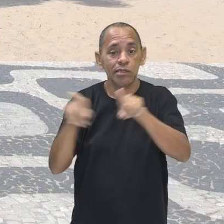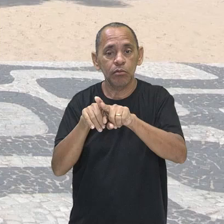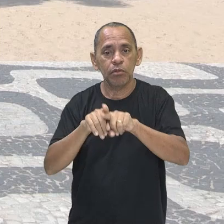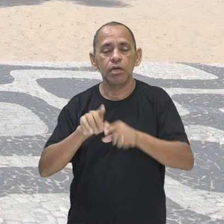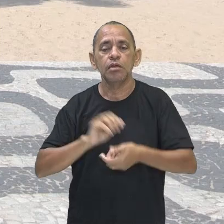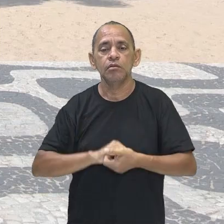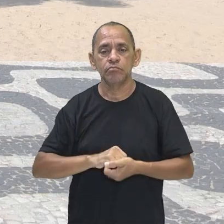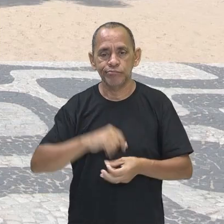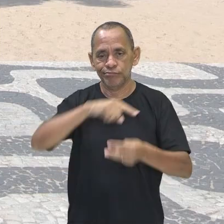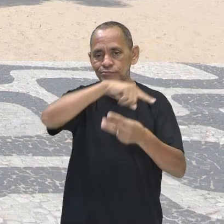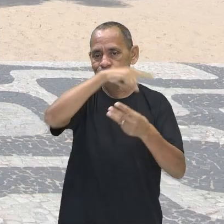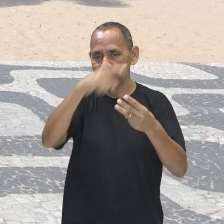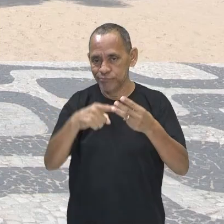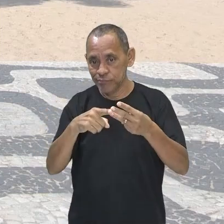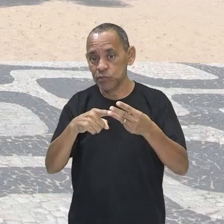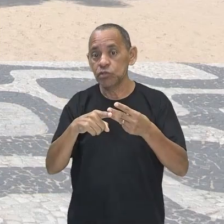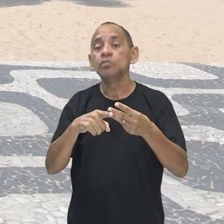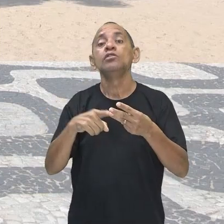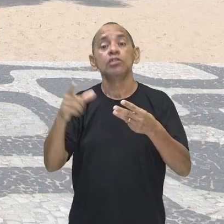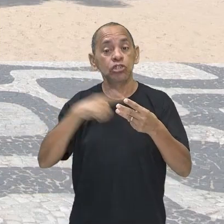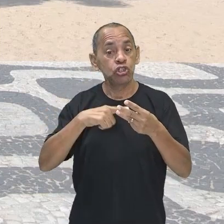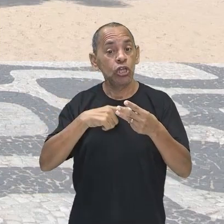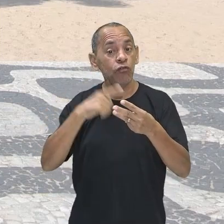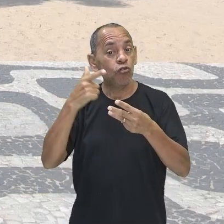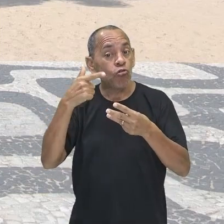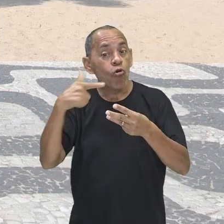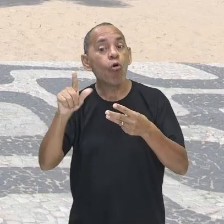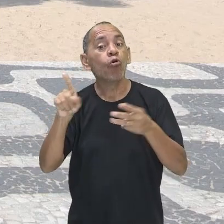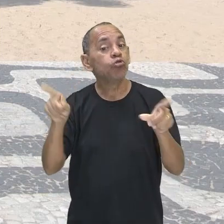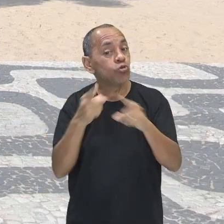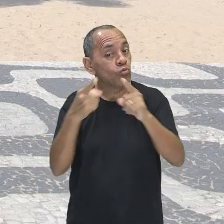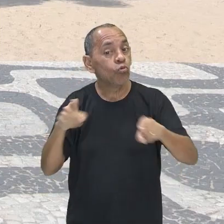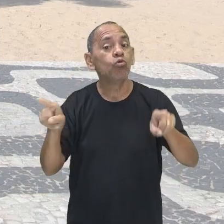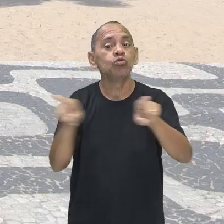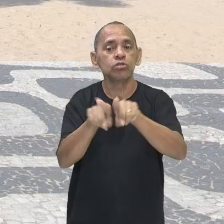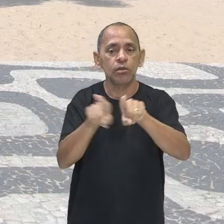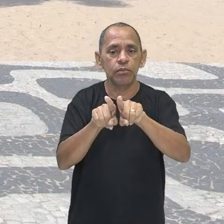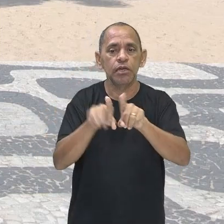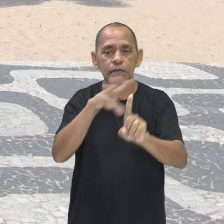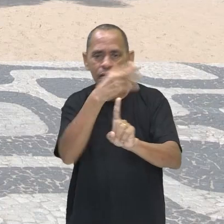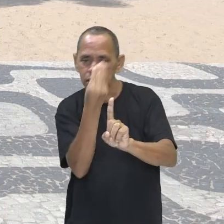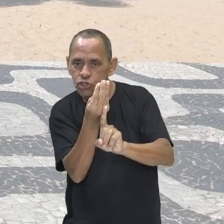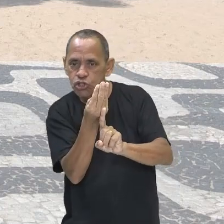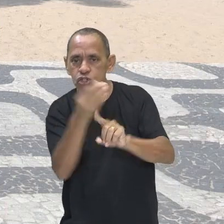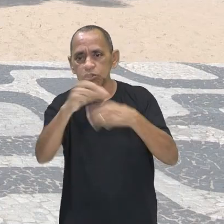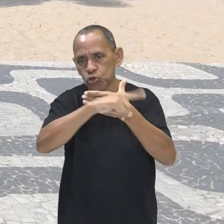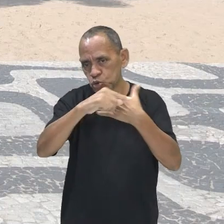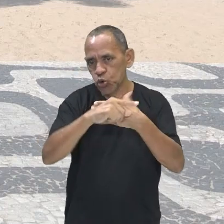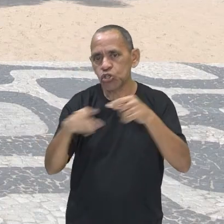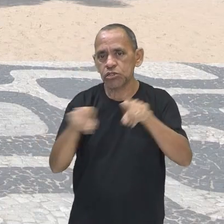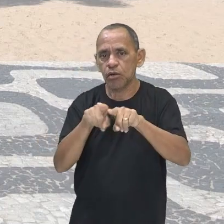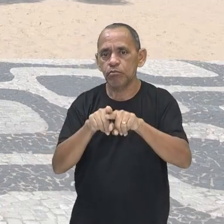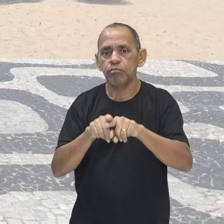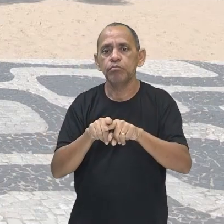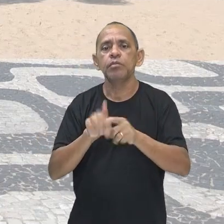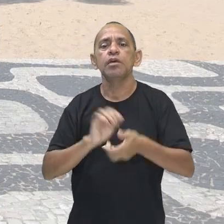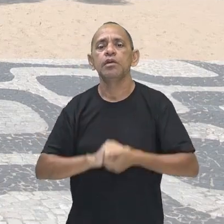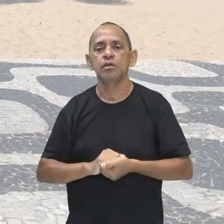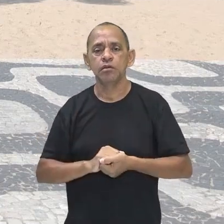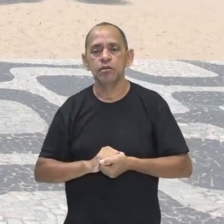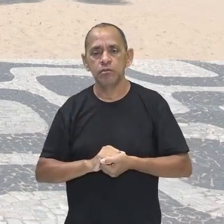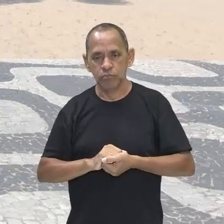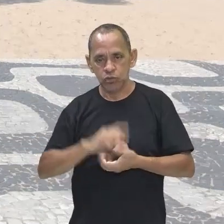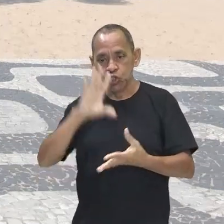e Vinícius de Moraes, outros músicos e compositores também aderiram ao estilo. Alguns deles são, vamos ver